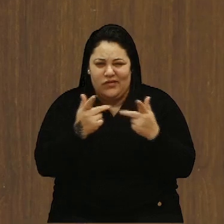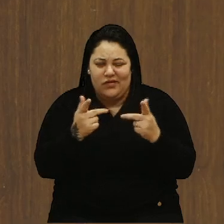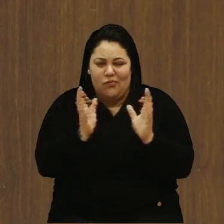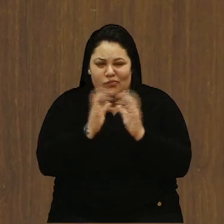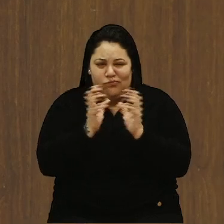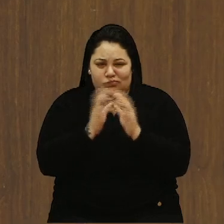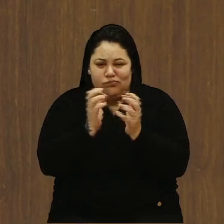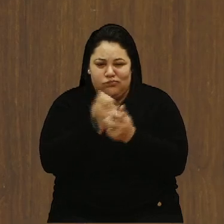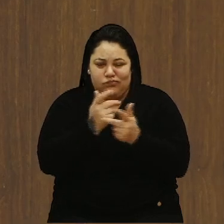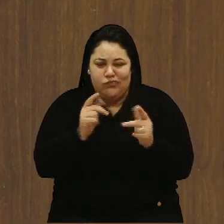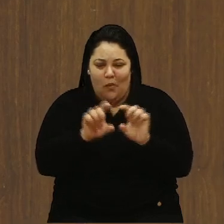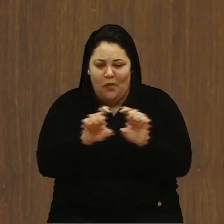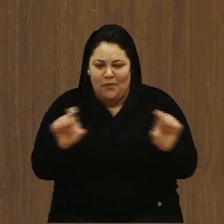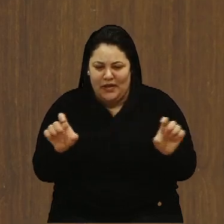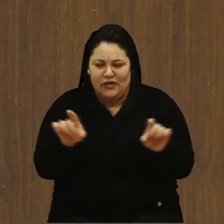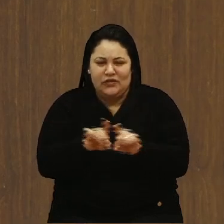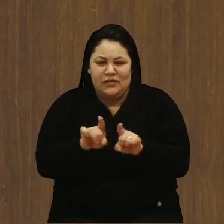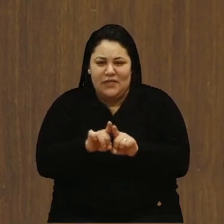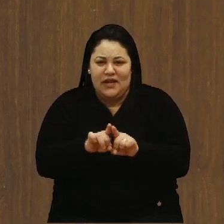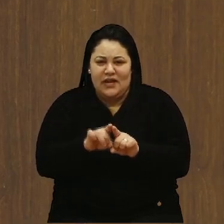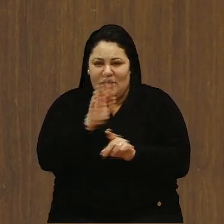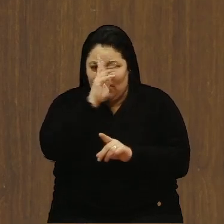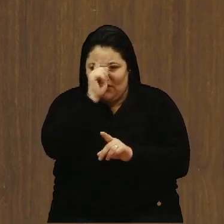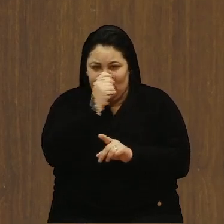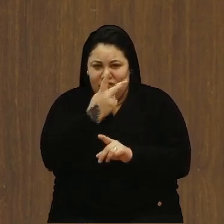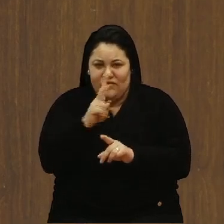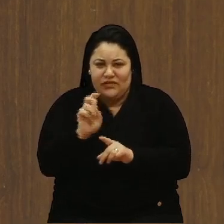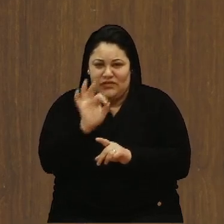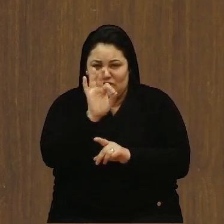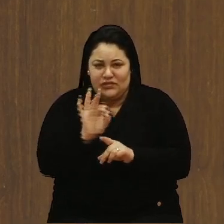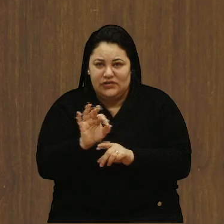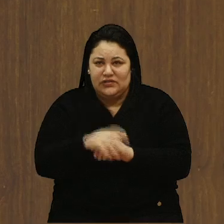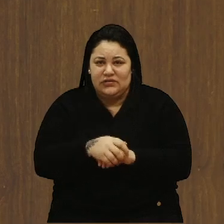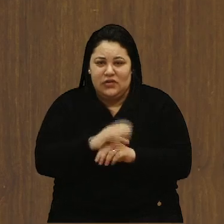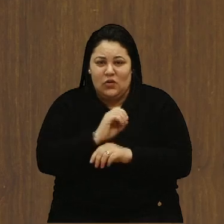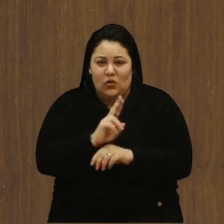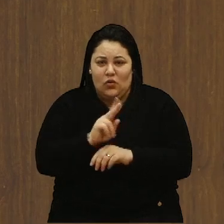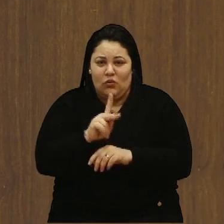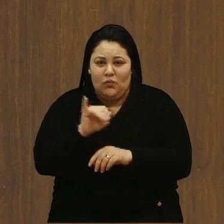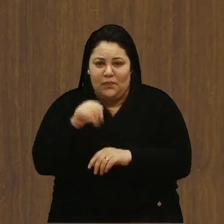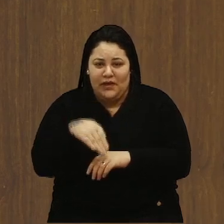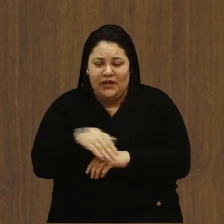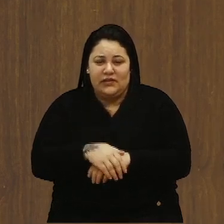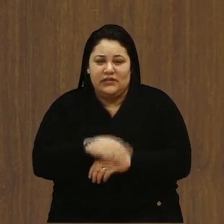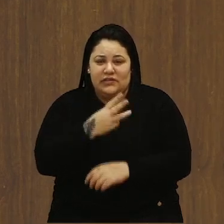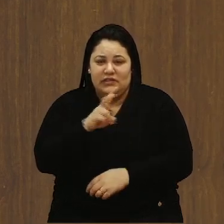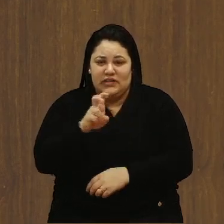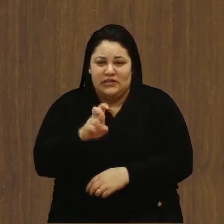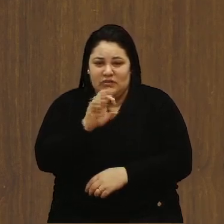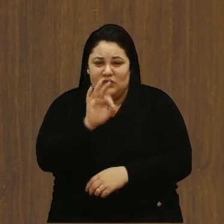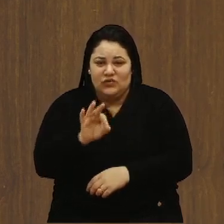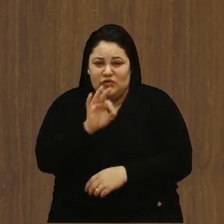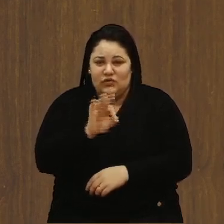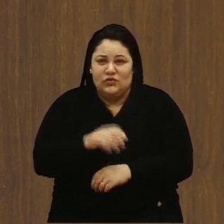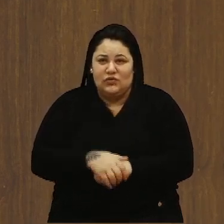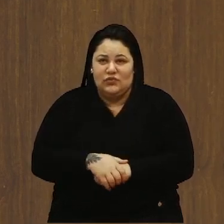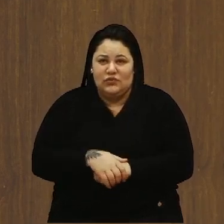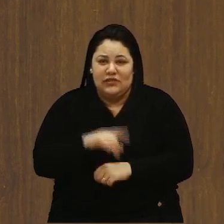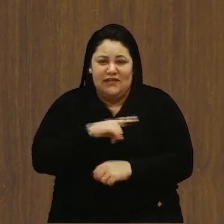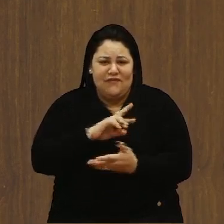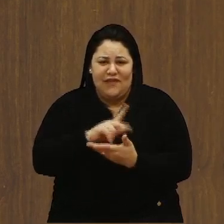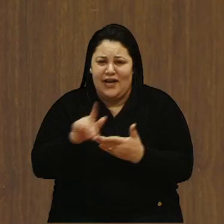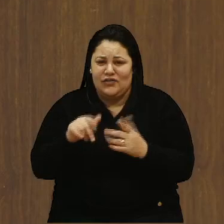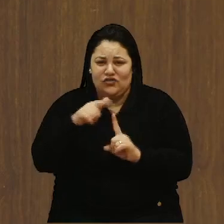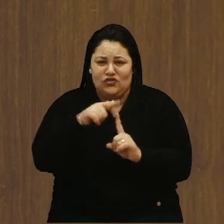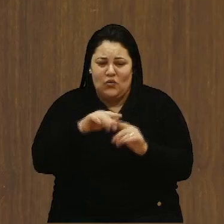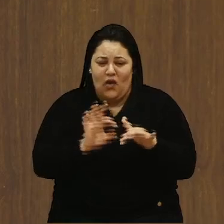pepino 59%, o frango 25%, o cupim 35%, o músculo 38%, o lagarto